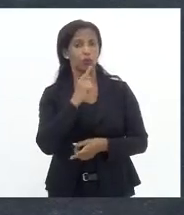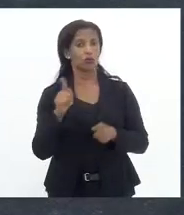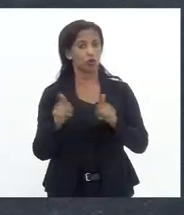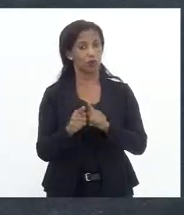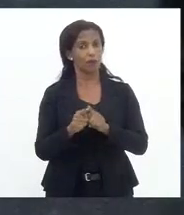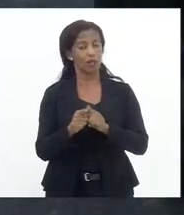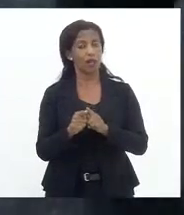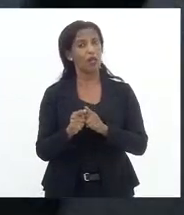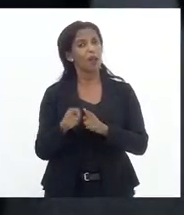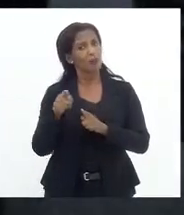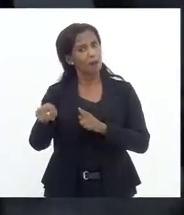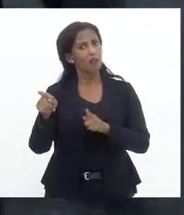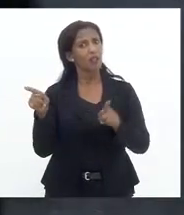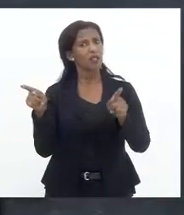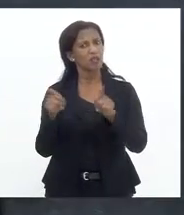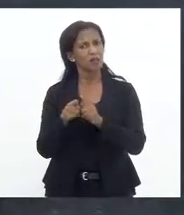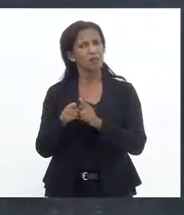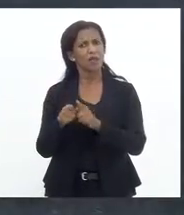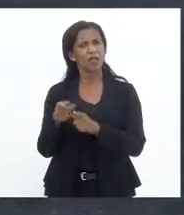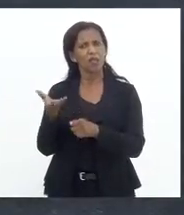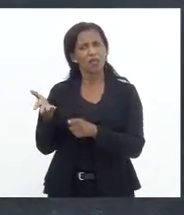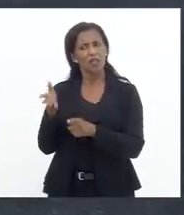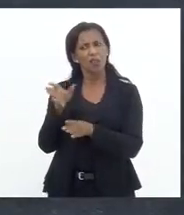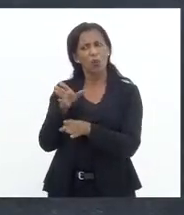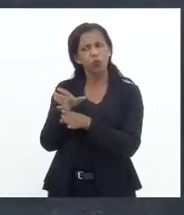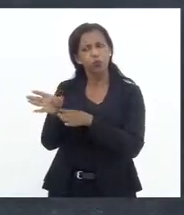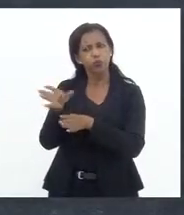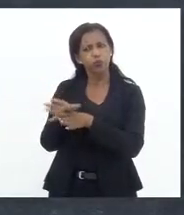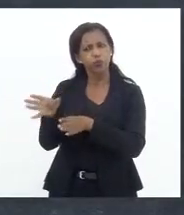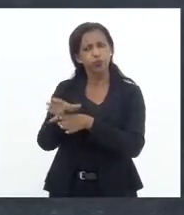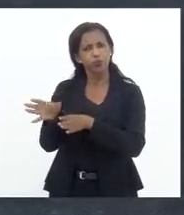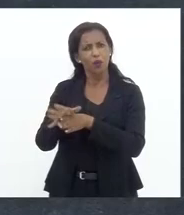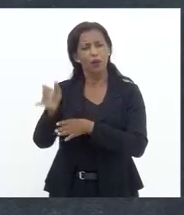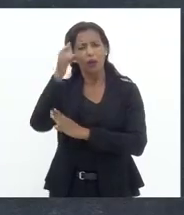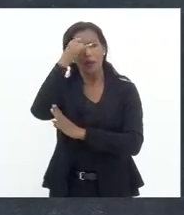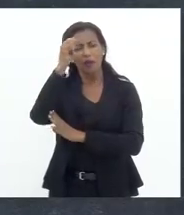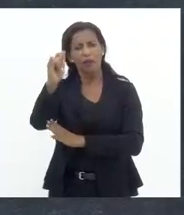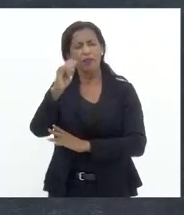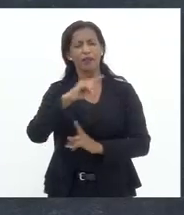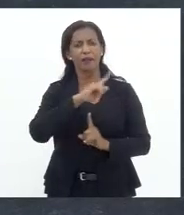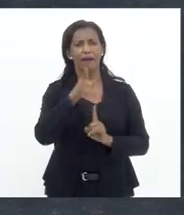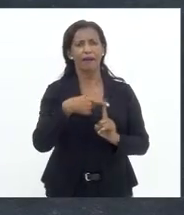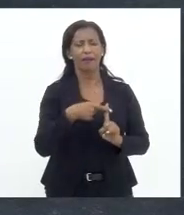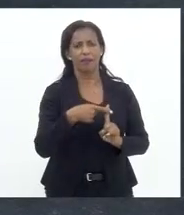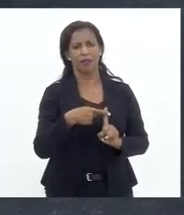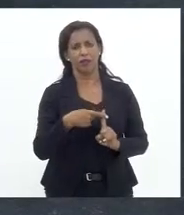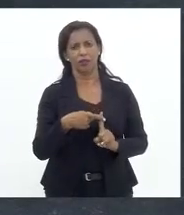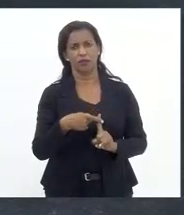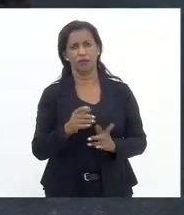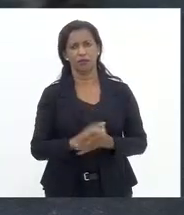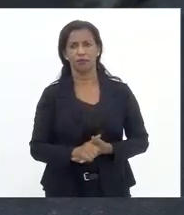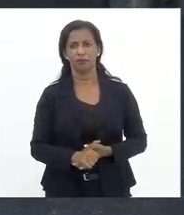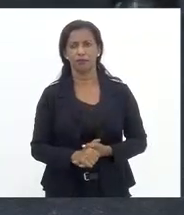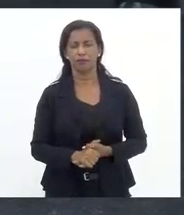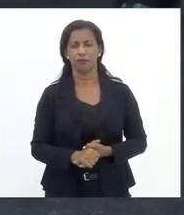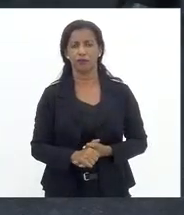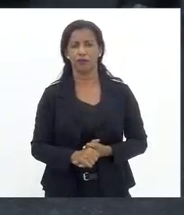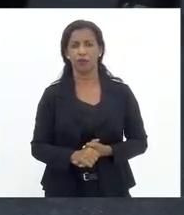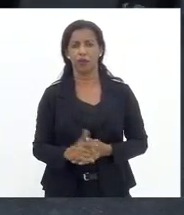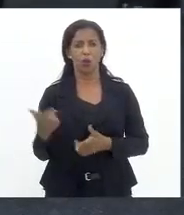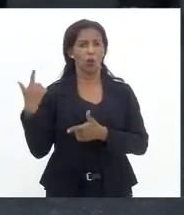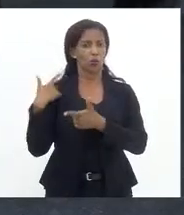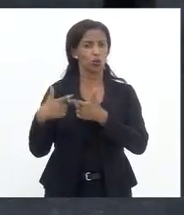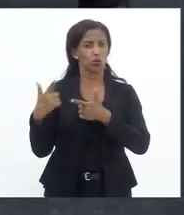para que eles possam receber as orientações necessárias para evitar a gravidez na adolescência. Os riscos